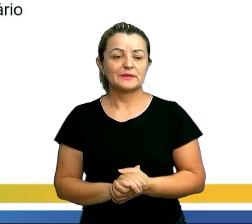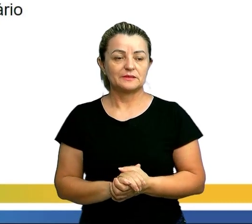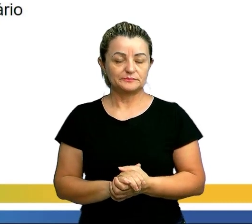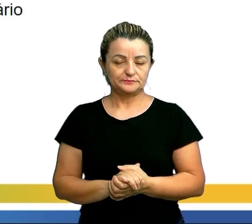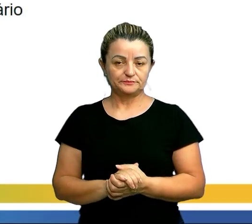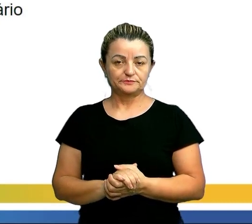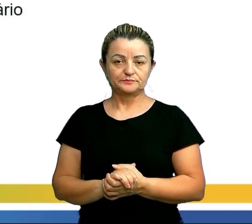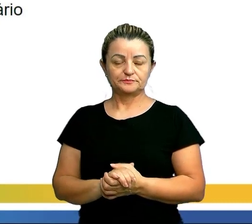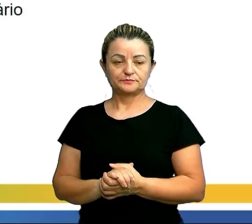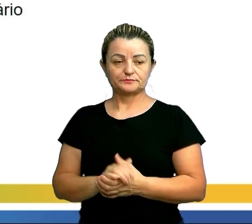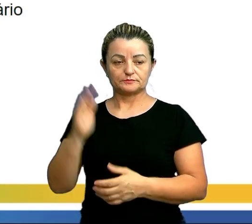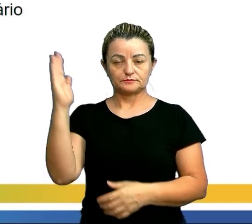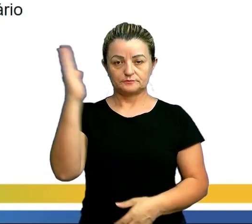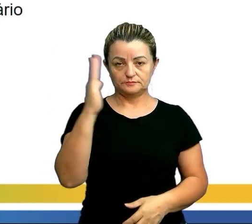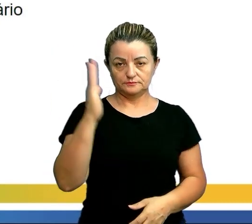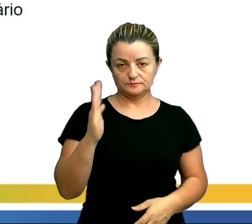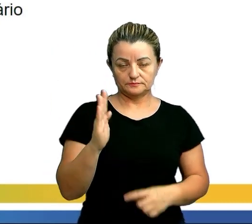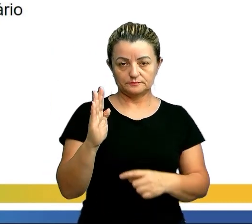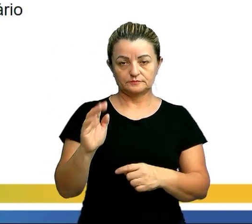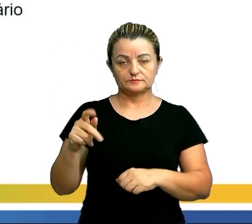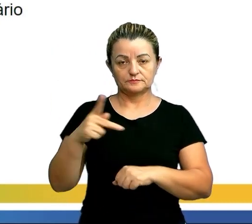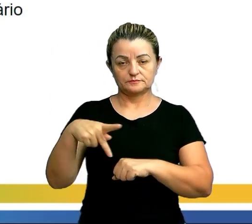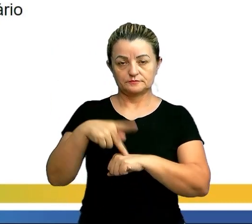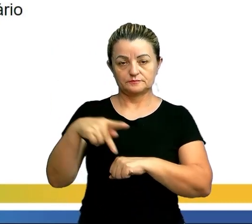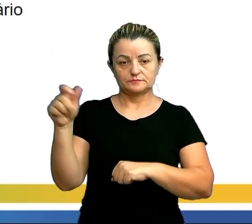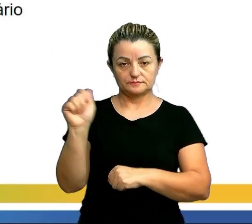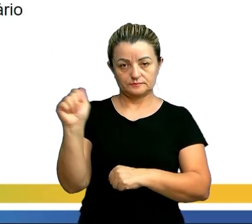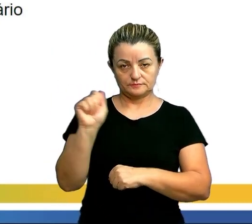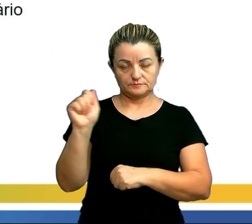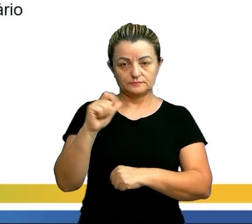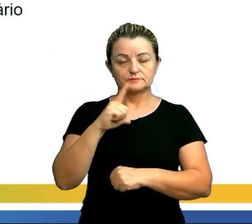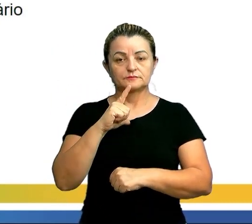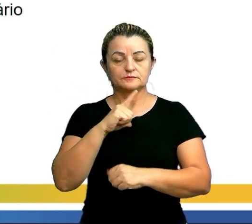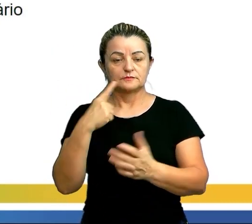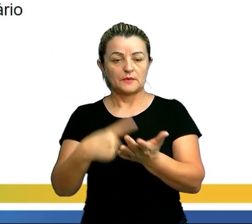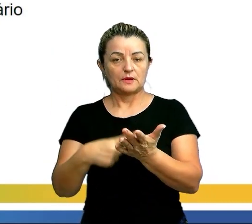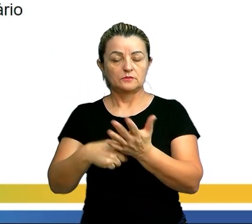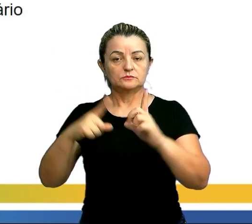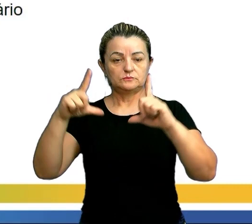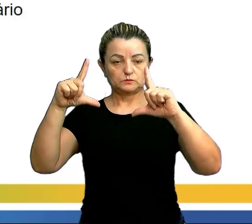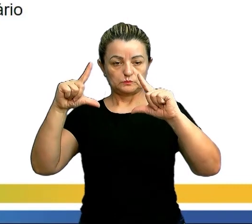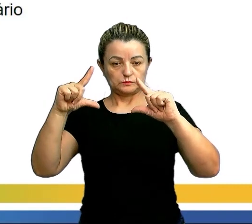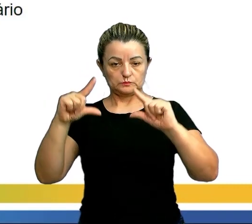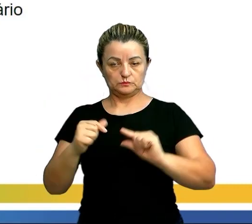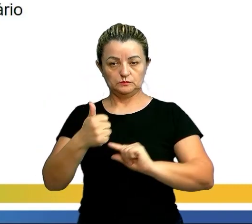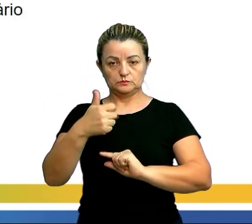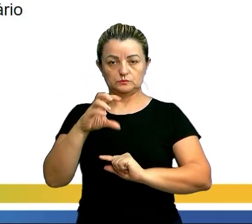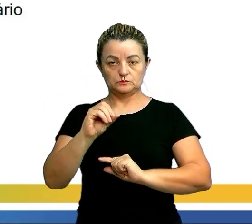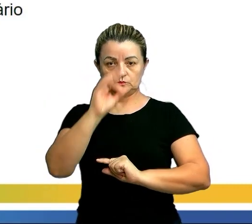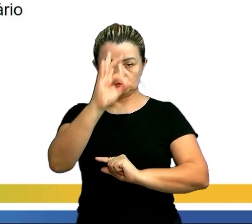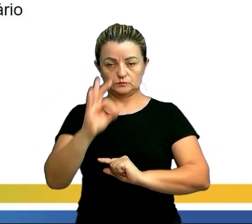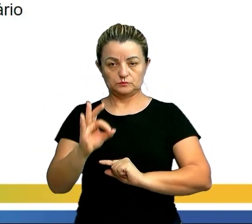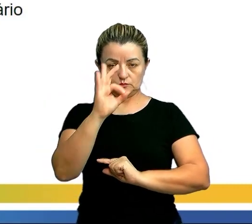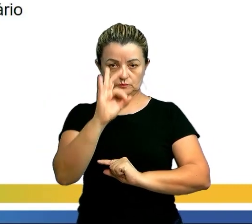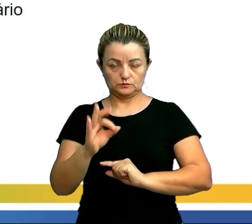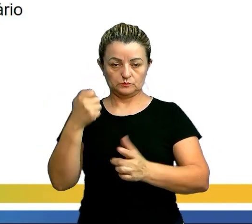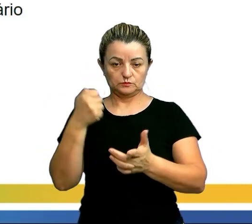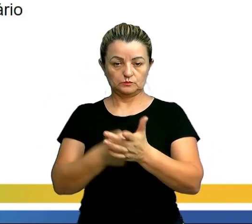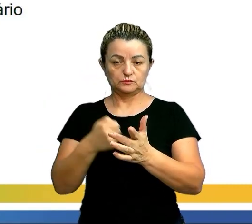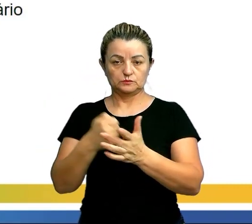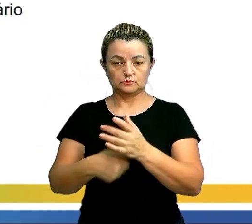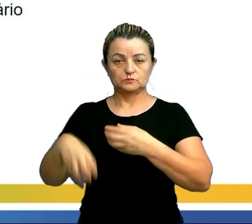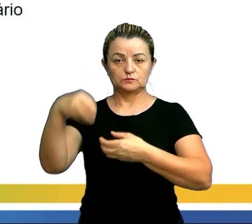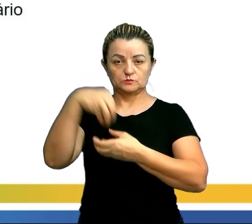seguinte: Brasil e Argentina chegaram a um acordo para redução em 10% da tarifa externa comum,